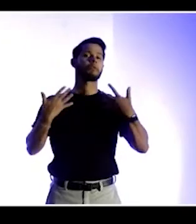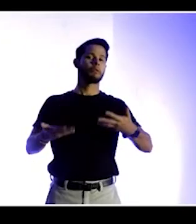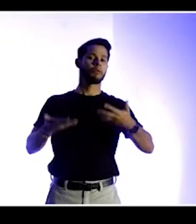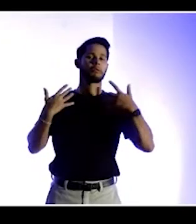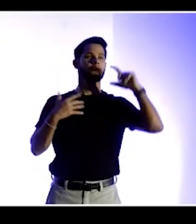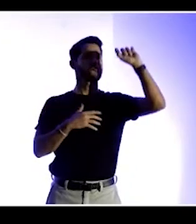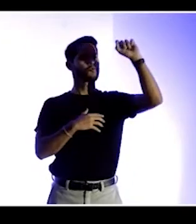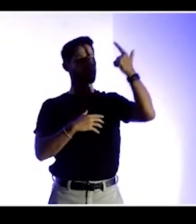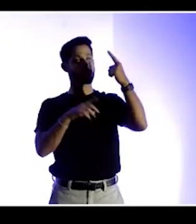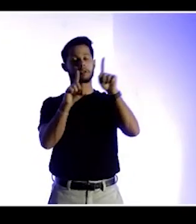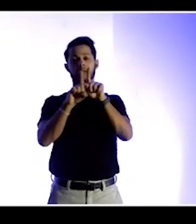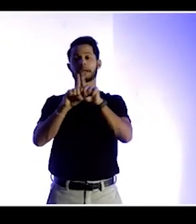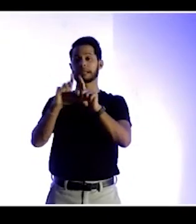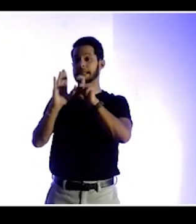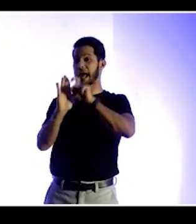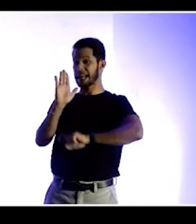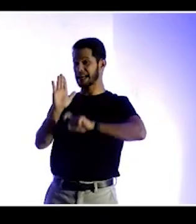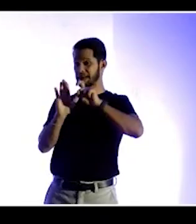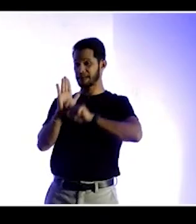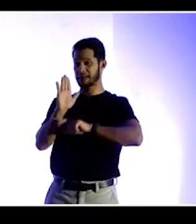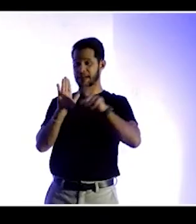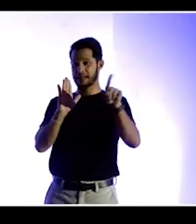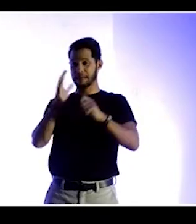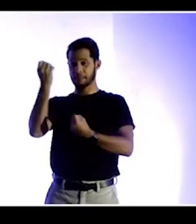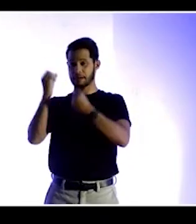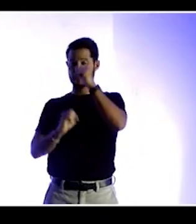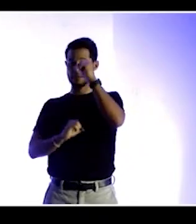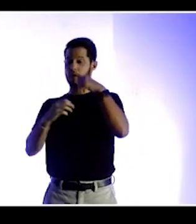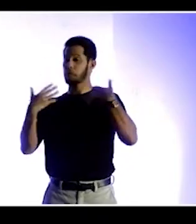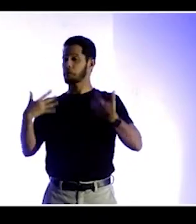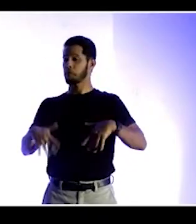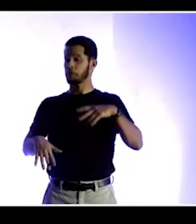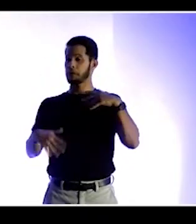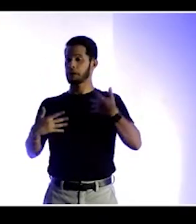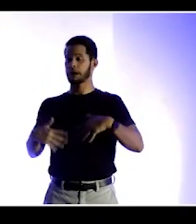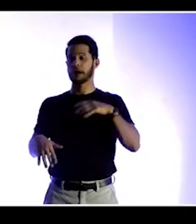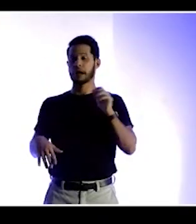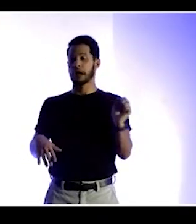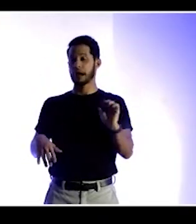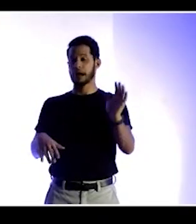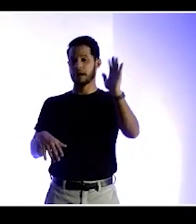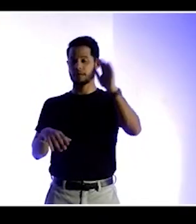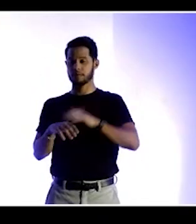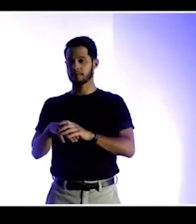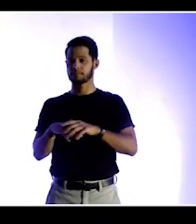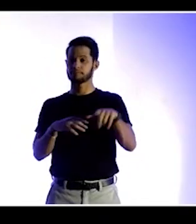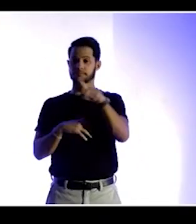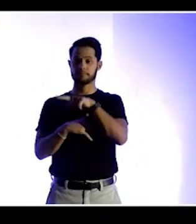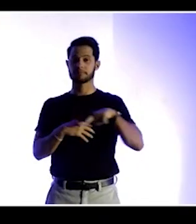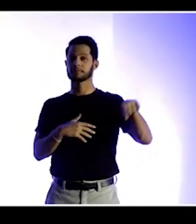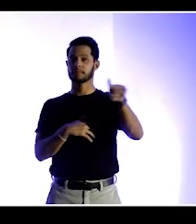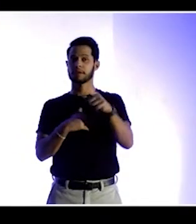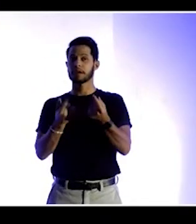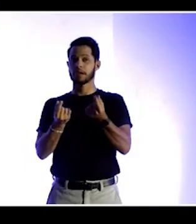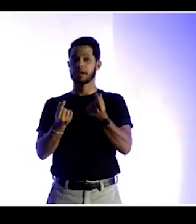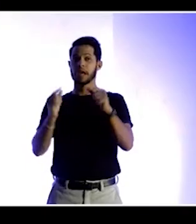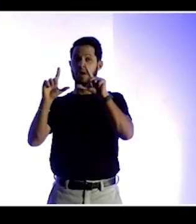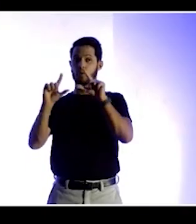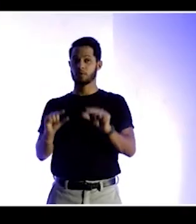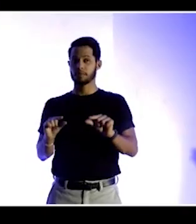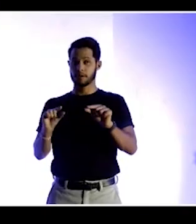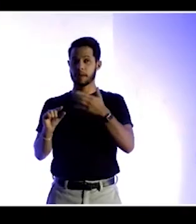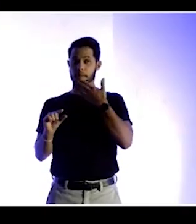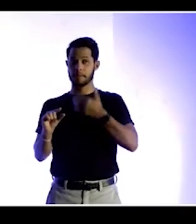da CEMIG é uma das mais altas do Brasil, para você, então, economizar energia em vez de comprar da CEMIG e usar seu próprio telhado